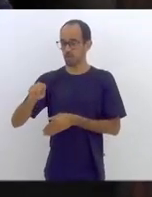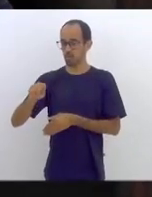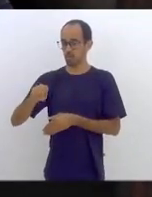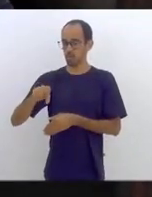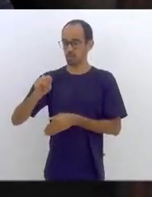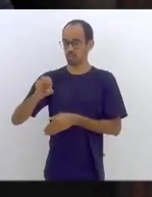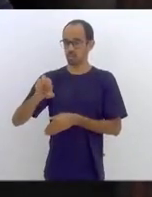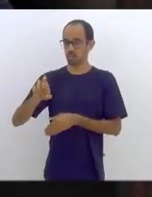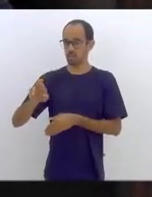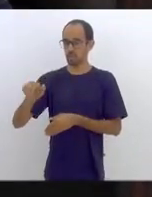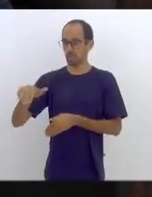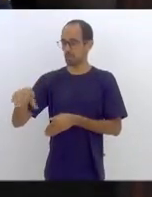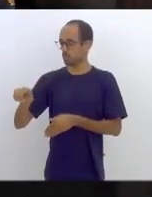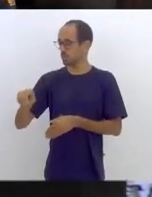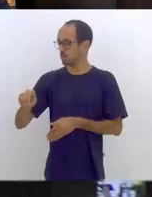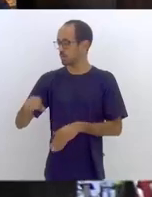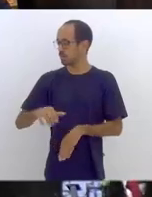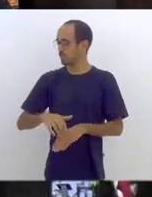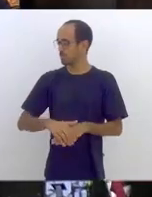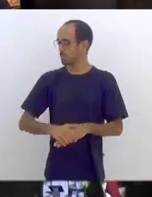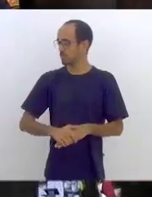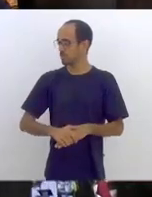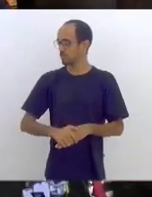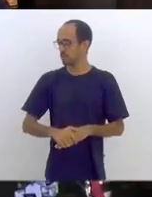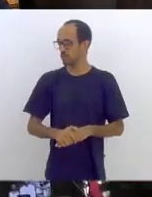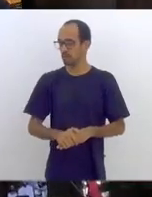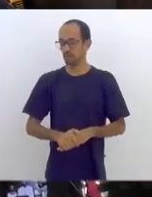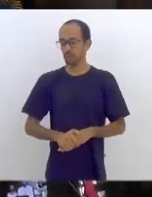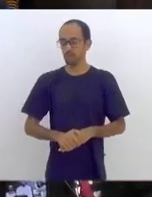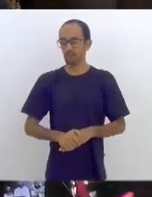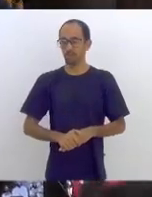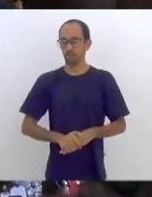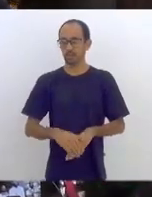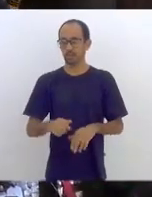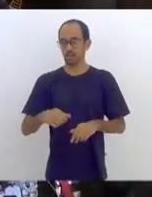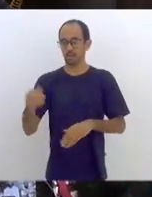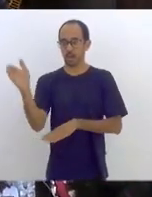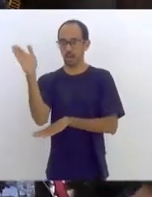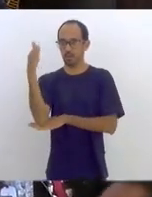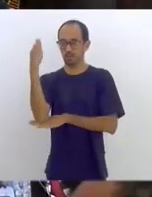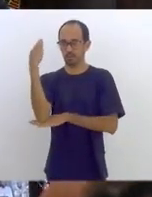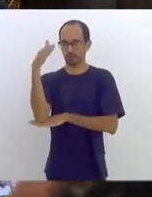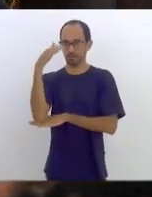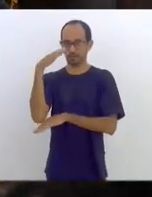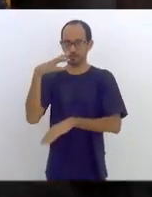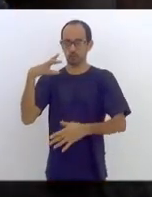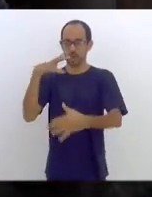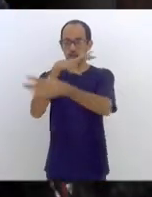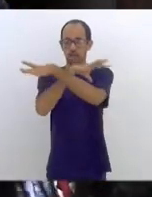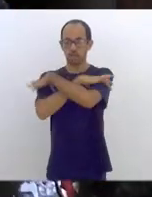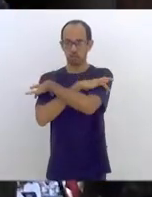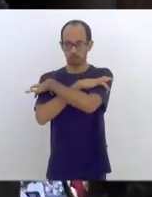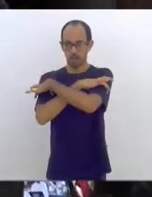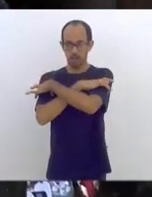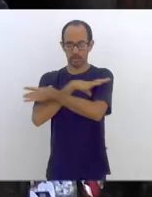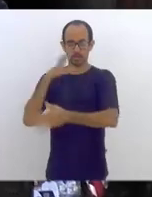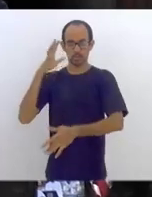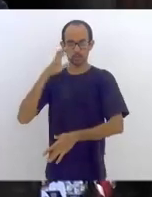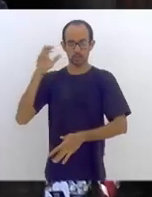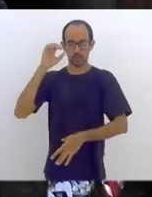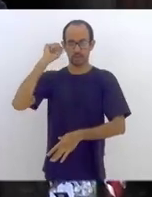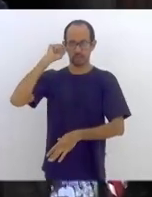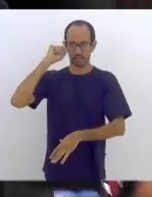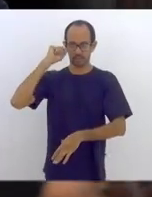doente, e levantava a bandeira do Candomblé de Angola. Nós hoje somos